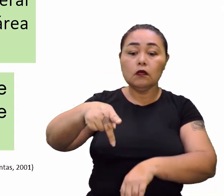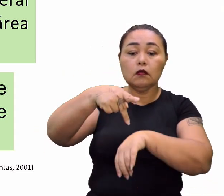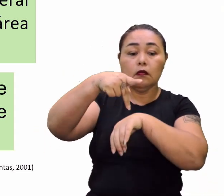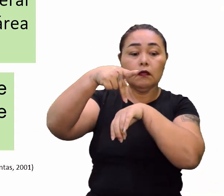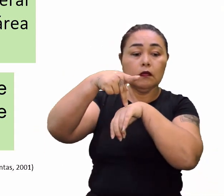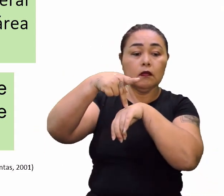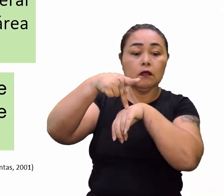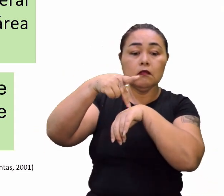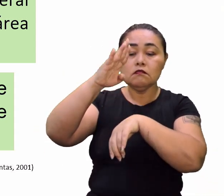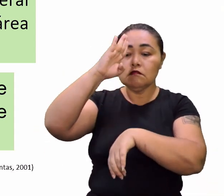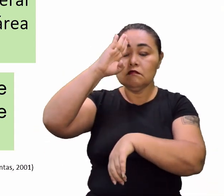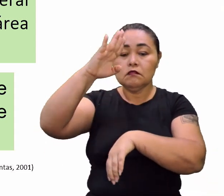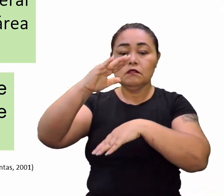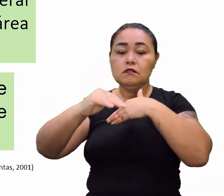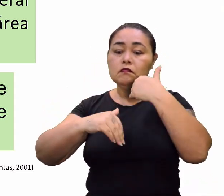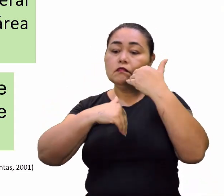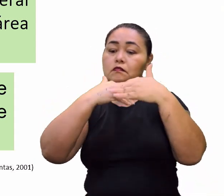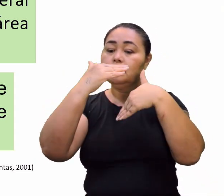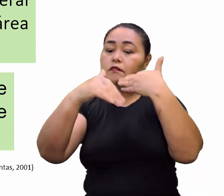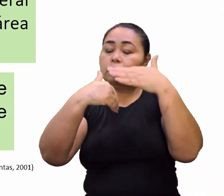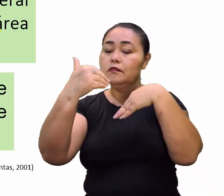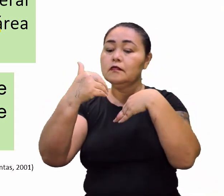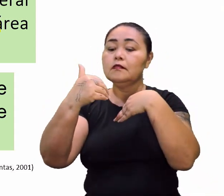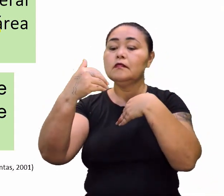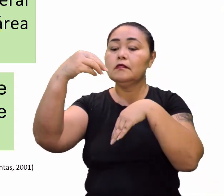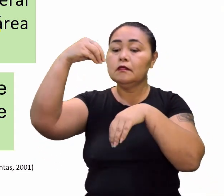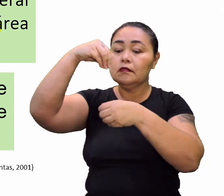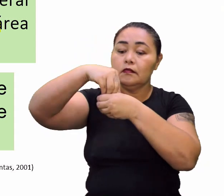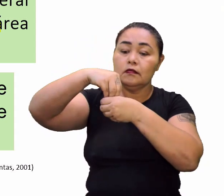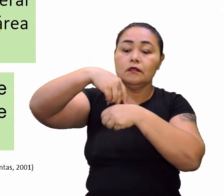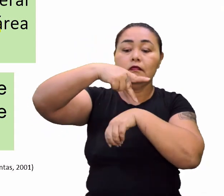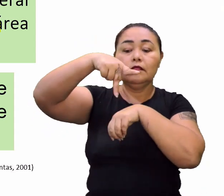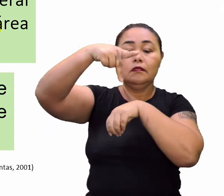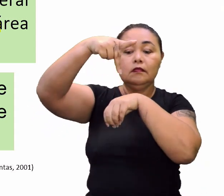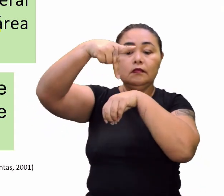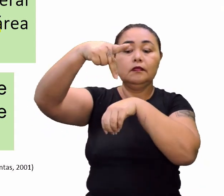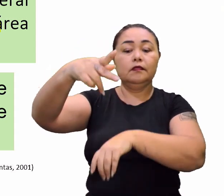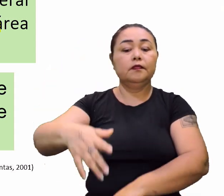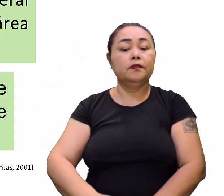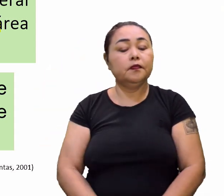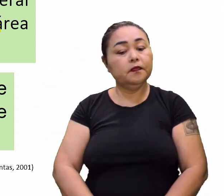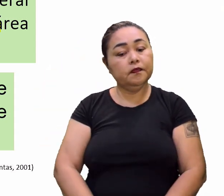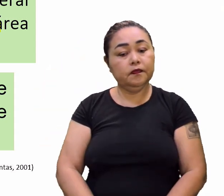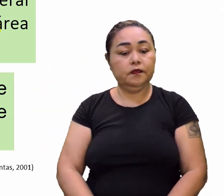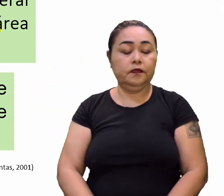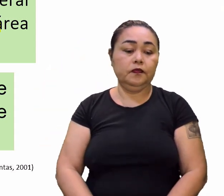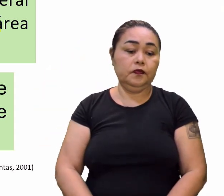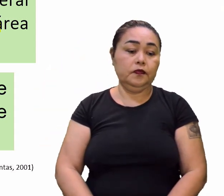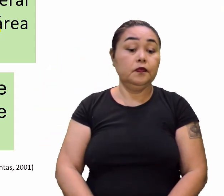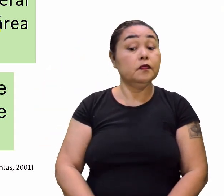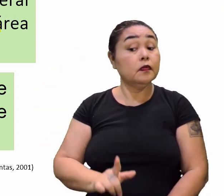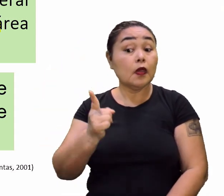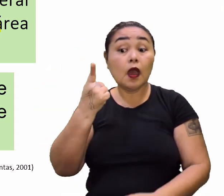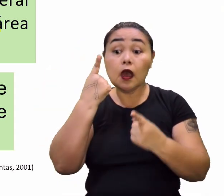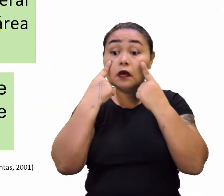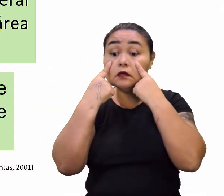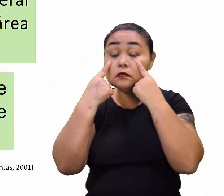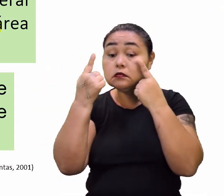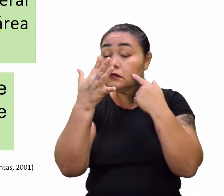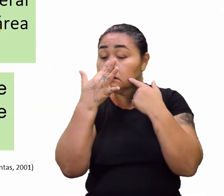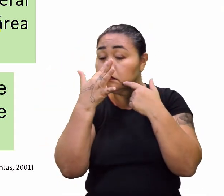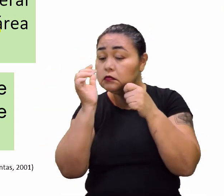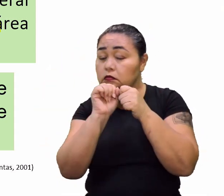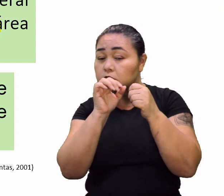área prioritária para o desenvolvimento nacional. Então, a gente consegue observar, né,